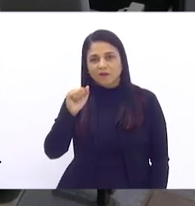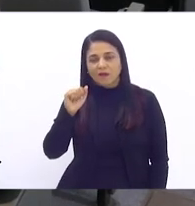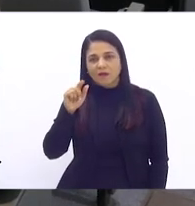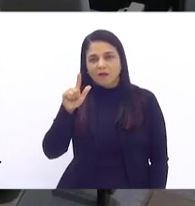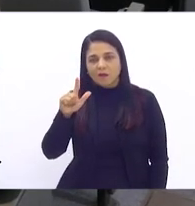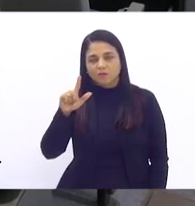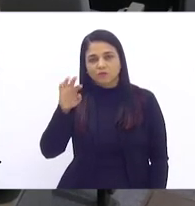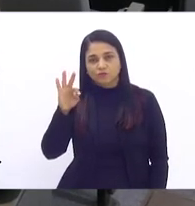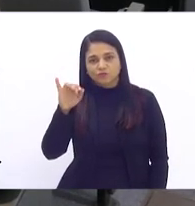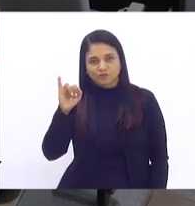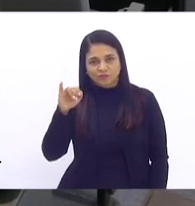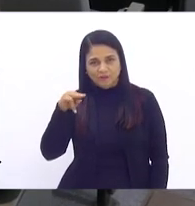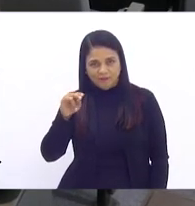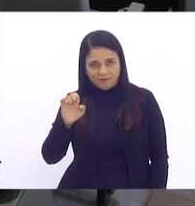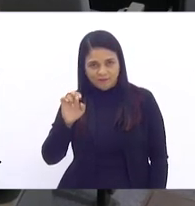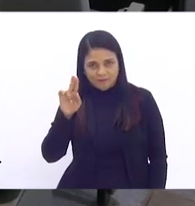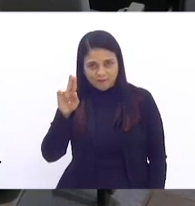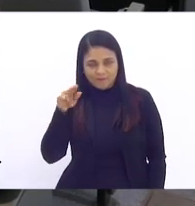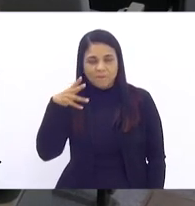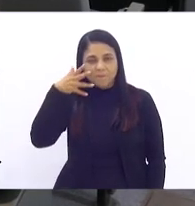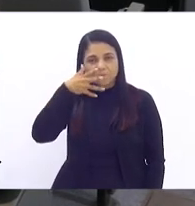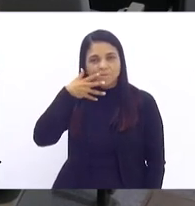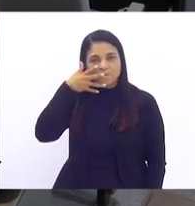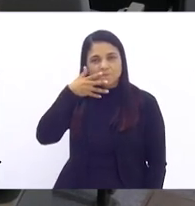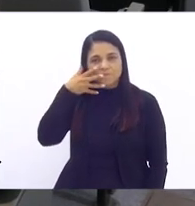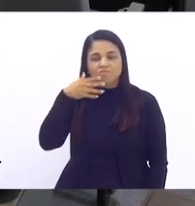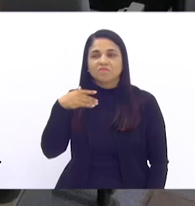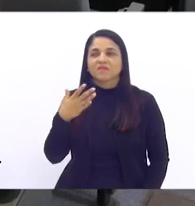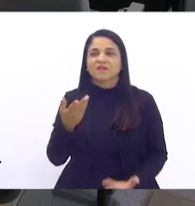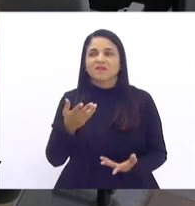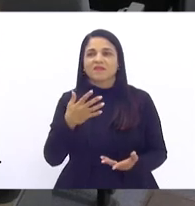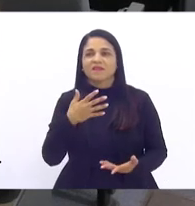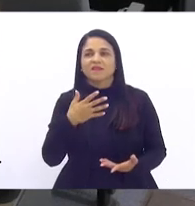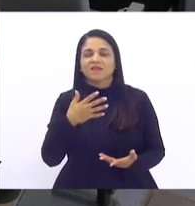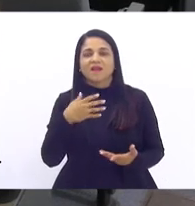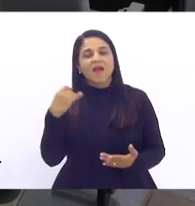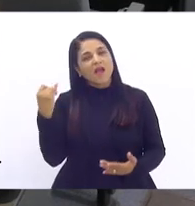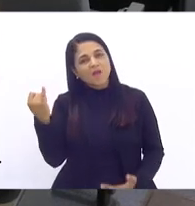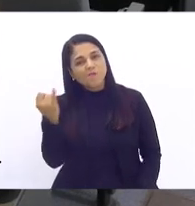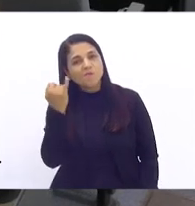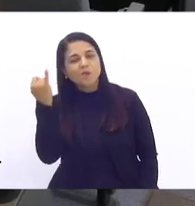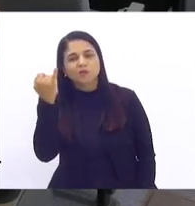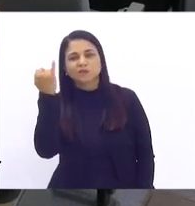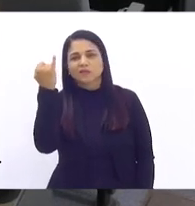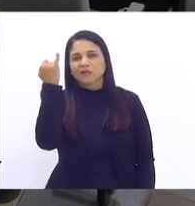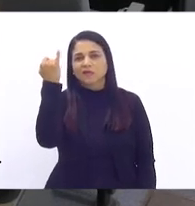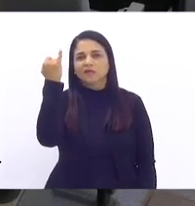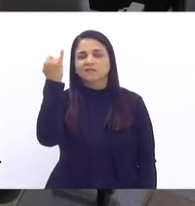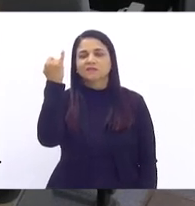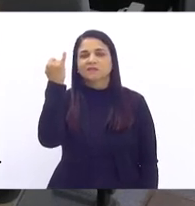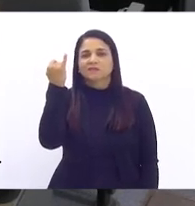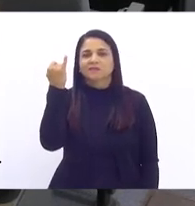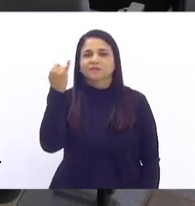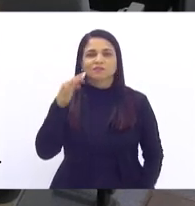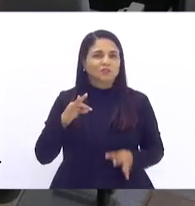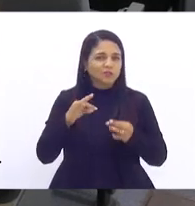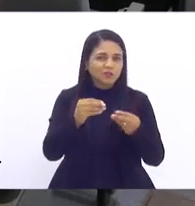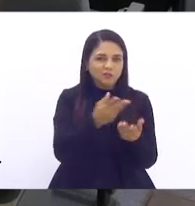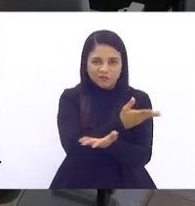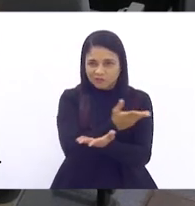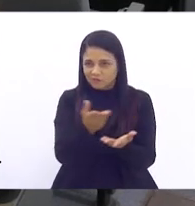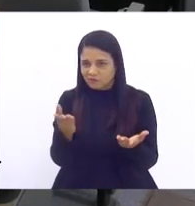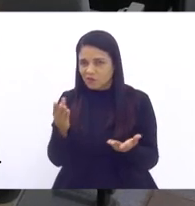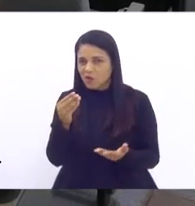primeiro dizer mais uma vez pessoal da importância de todos aqui na minha opinião